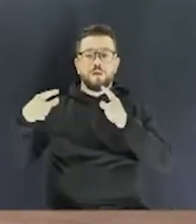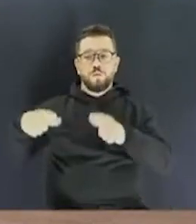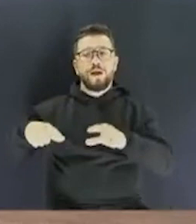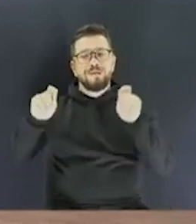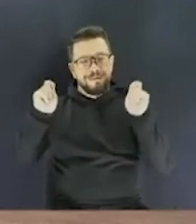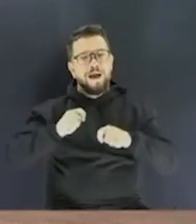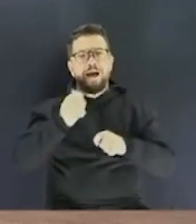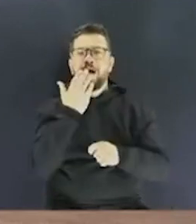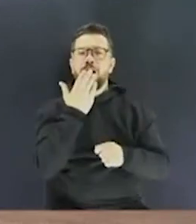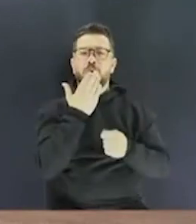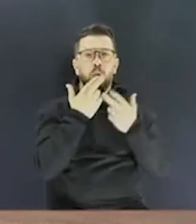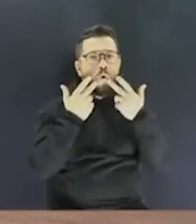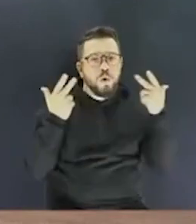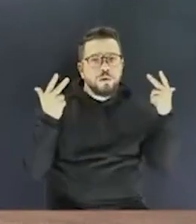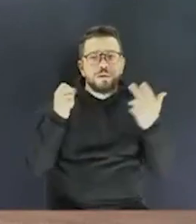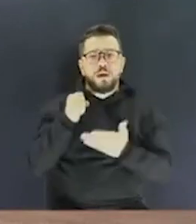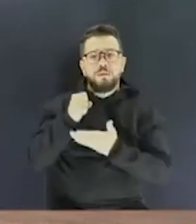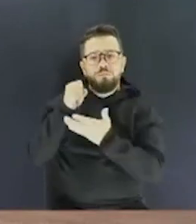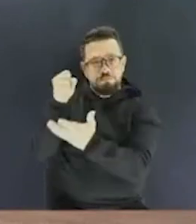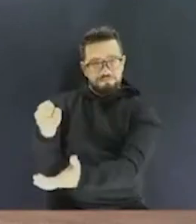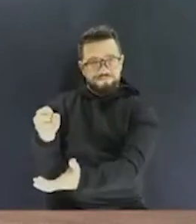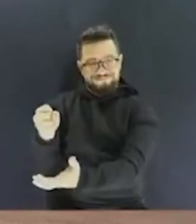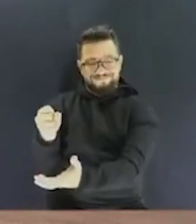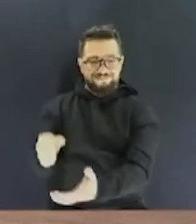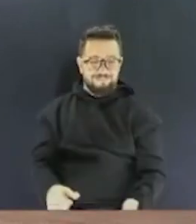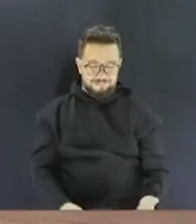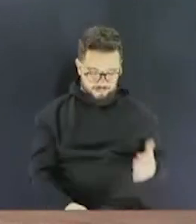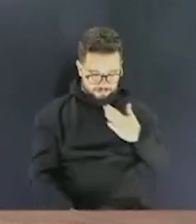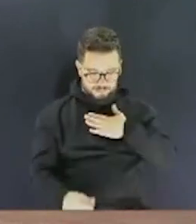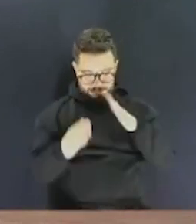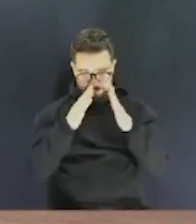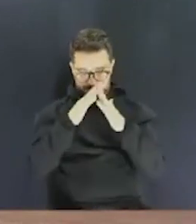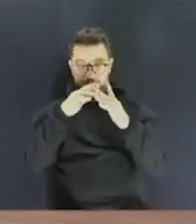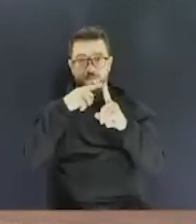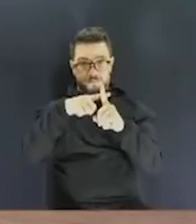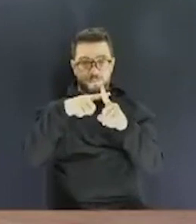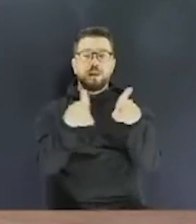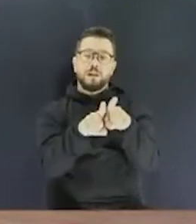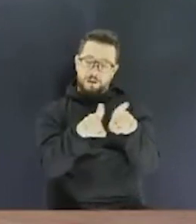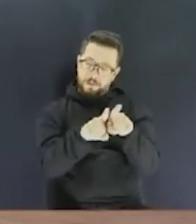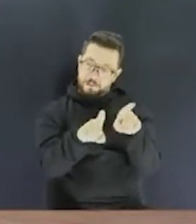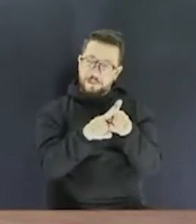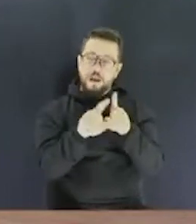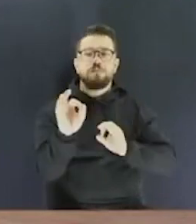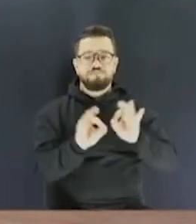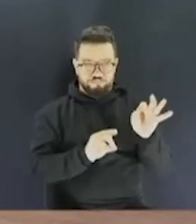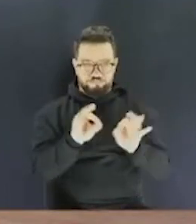também os pontos de coletas, nós, lá na Igreja do Brasil para Cristo, também temos lá no antigo prédio da Pluma, lá no